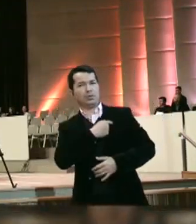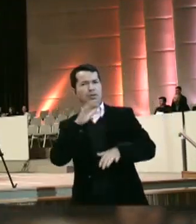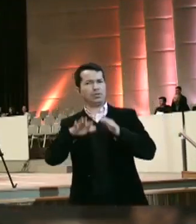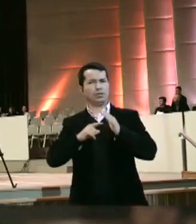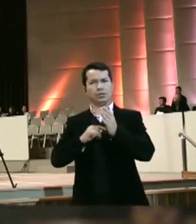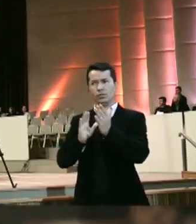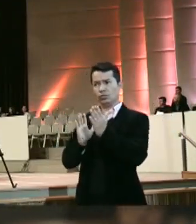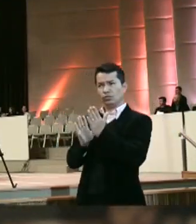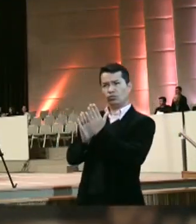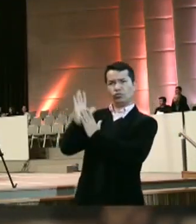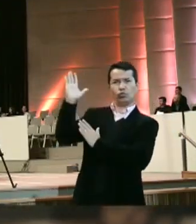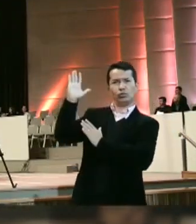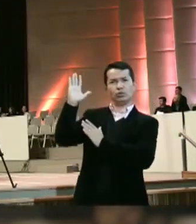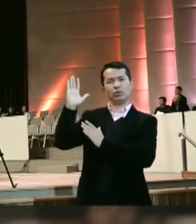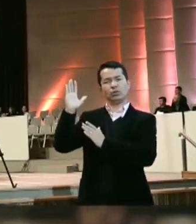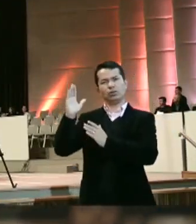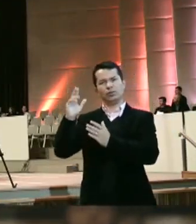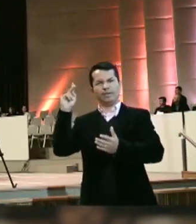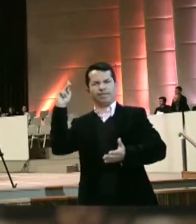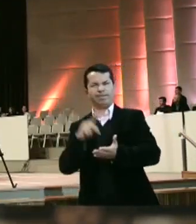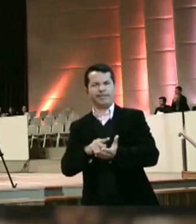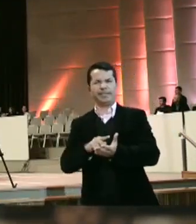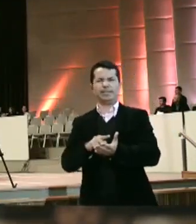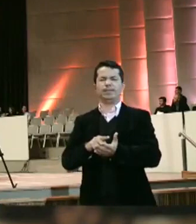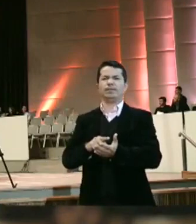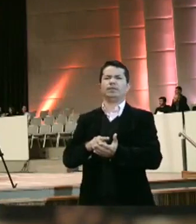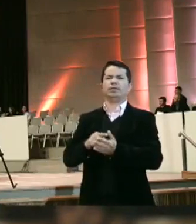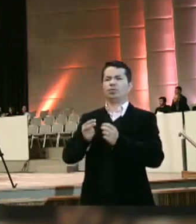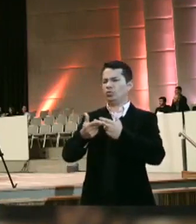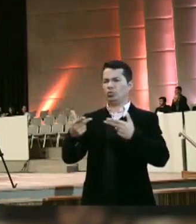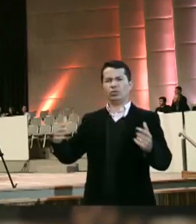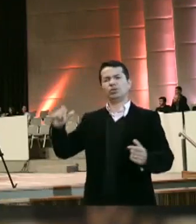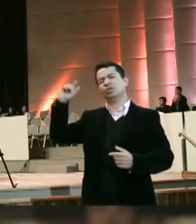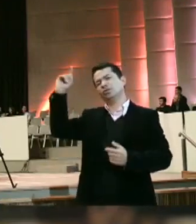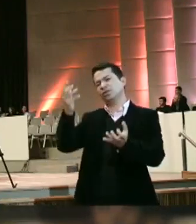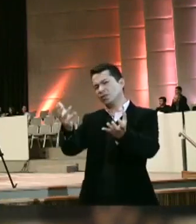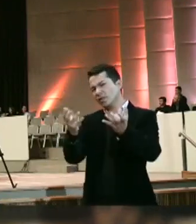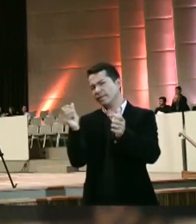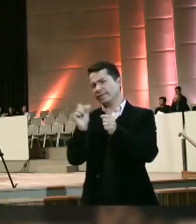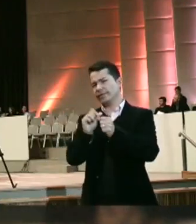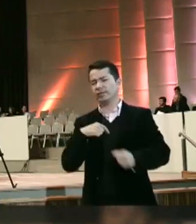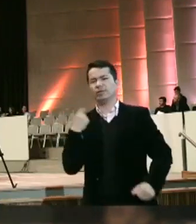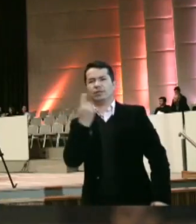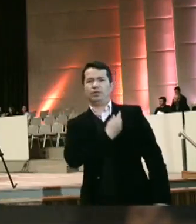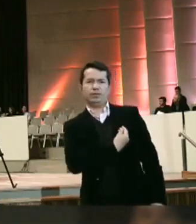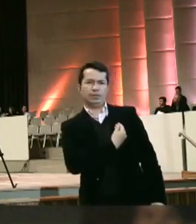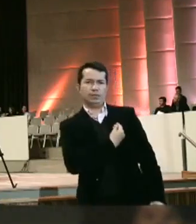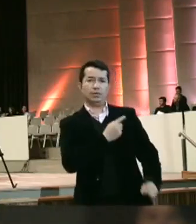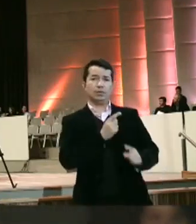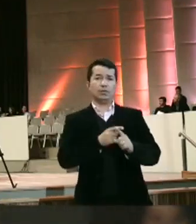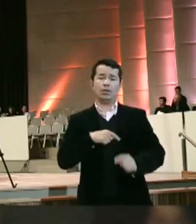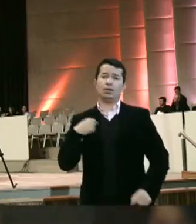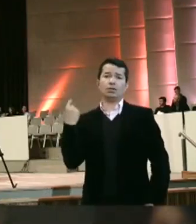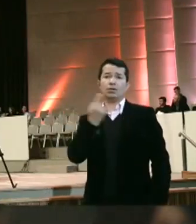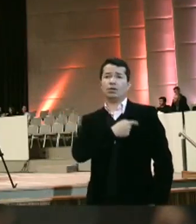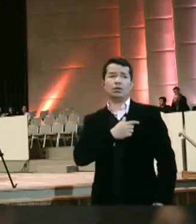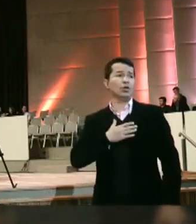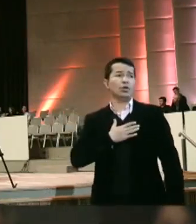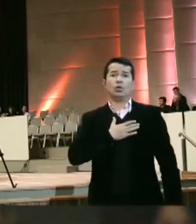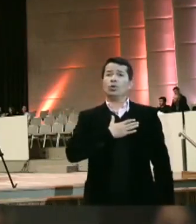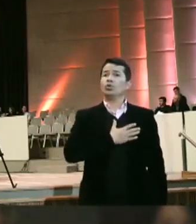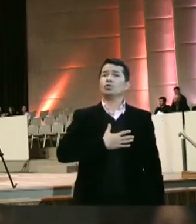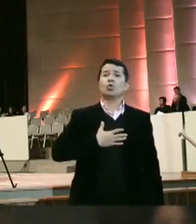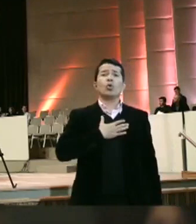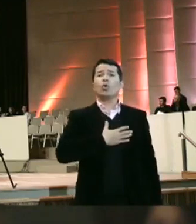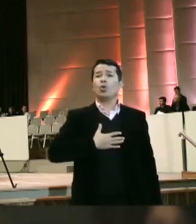verdadeiro tratamento que Deus quer nos dar, porque a gente se apega a